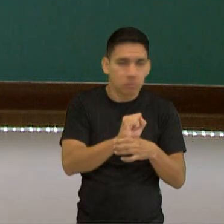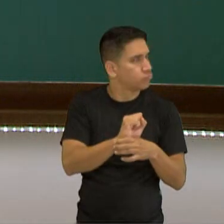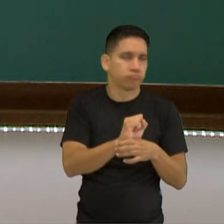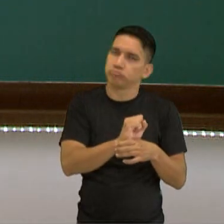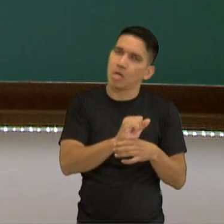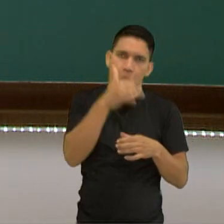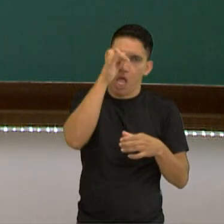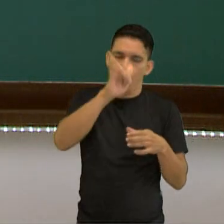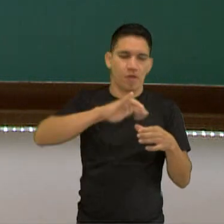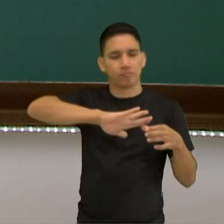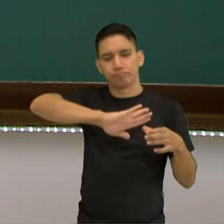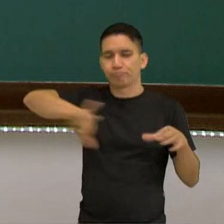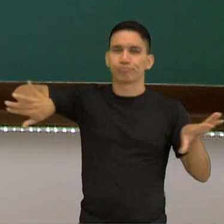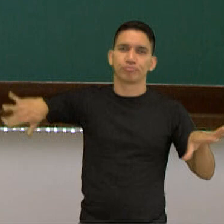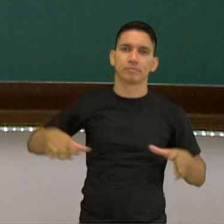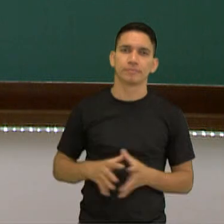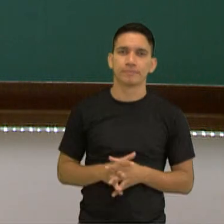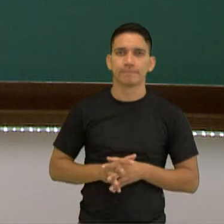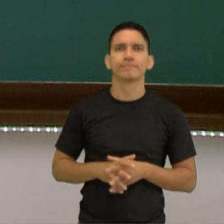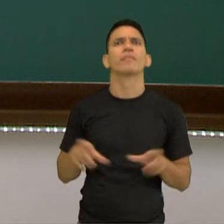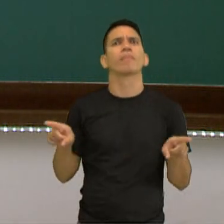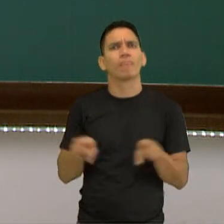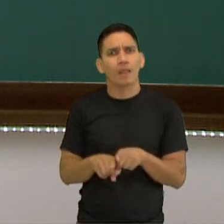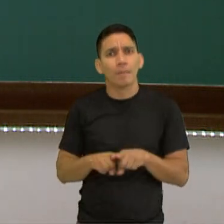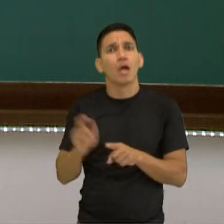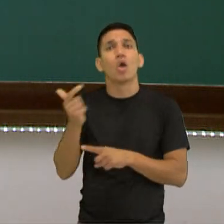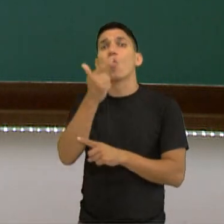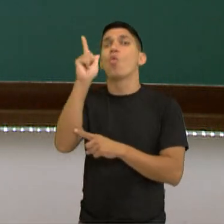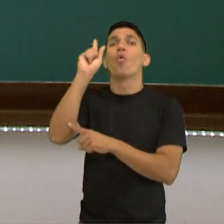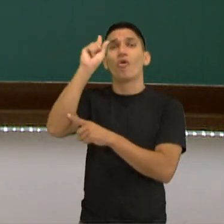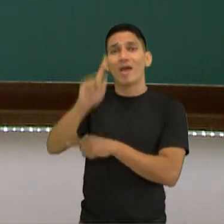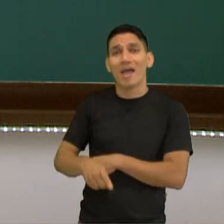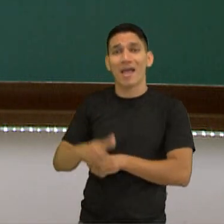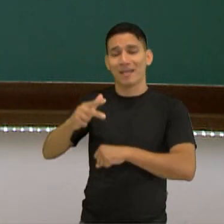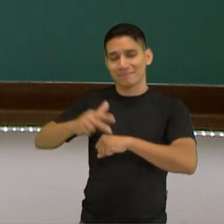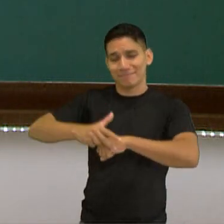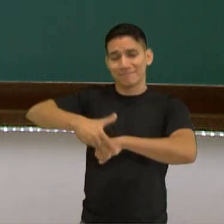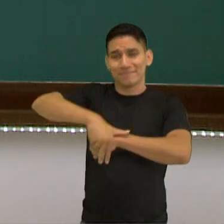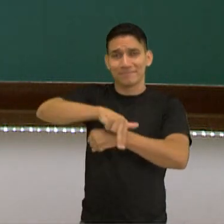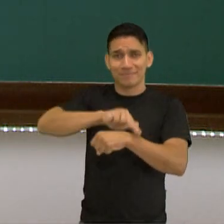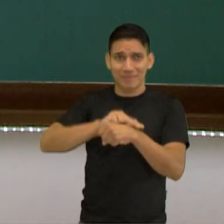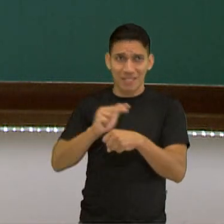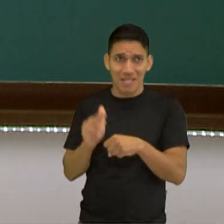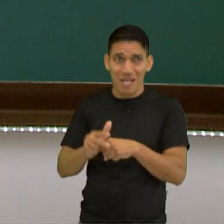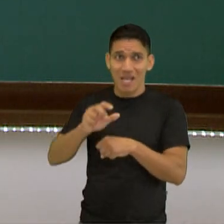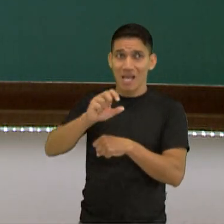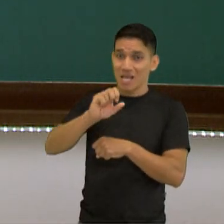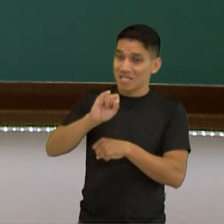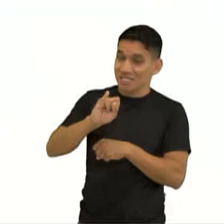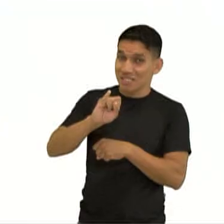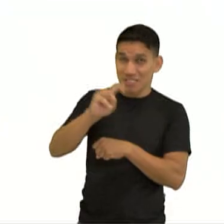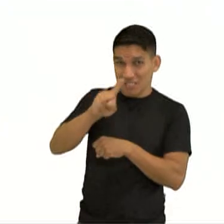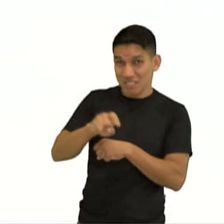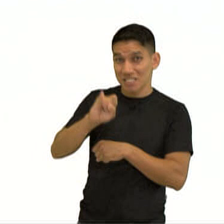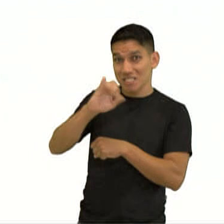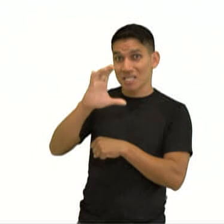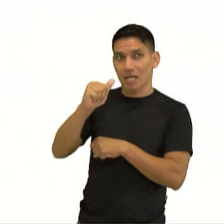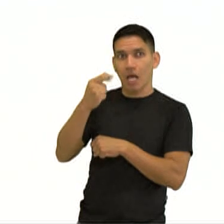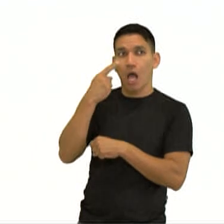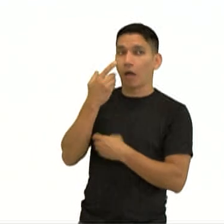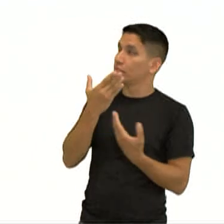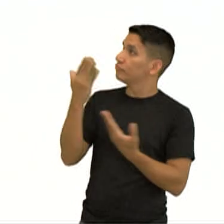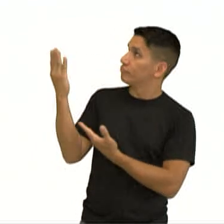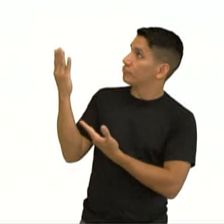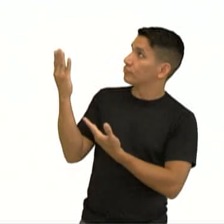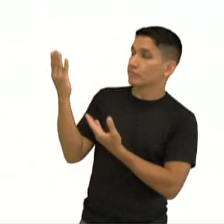água parada. E nós temos Zika, que também é uma outra doença causada por vírus, por um arbovírus. Olha a imagem